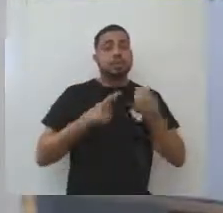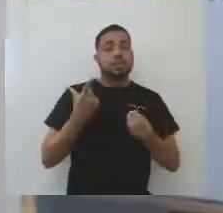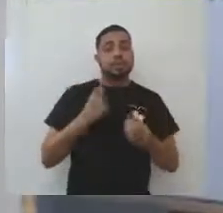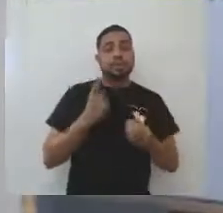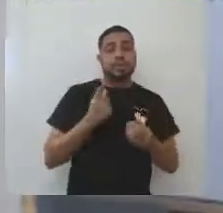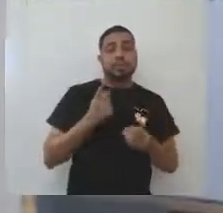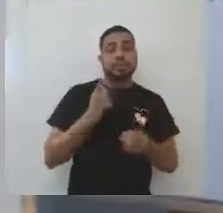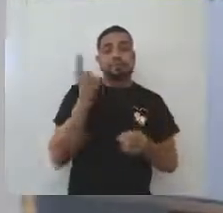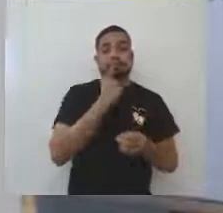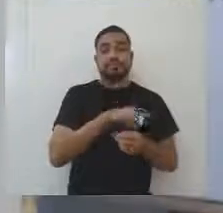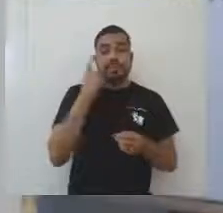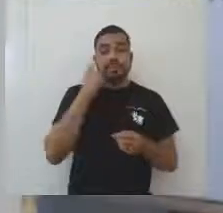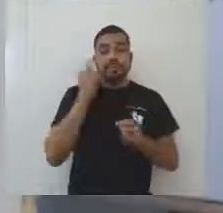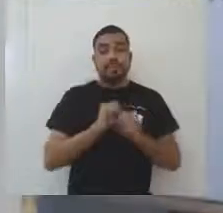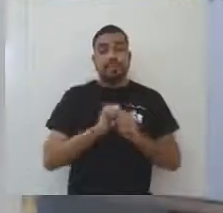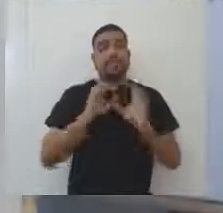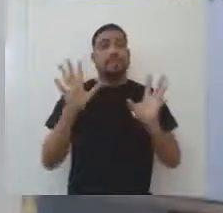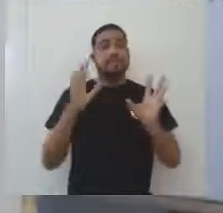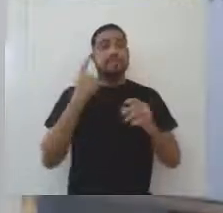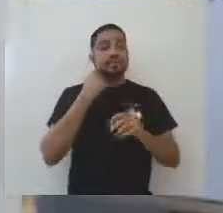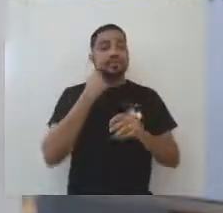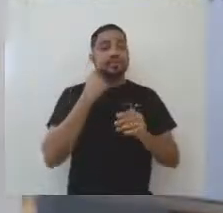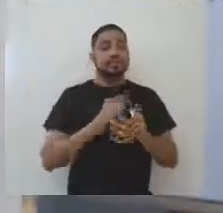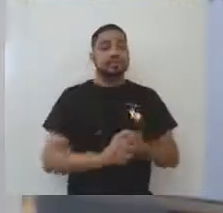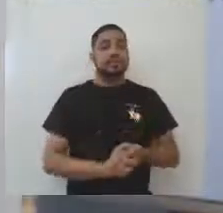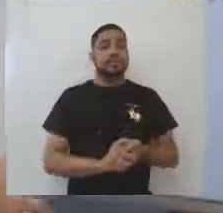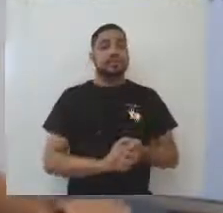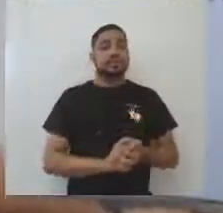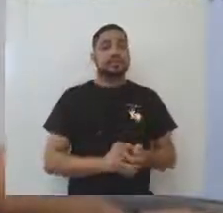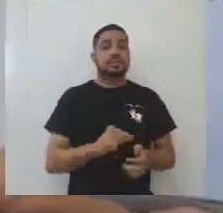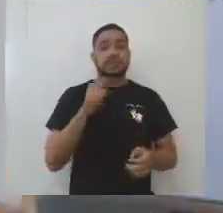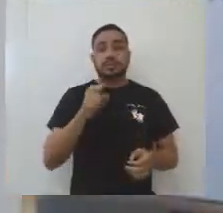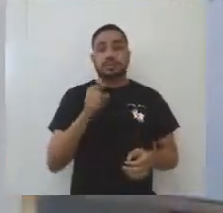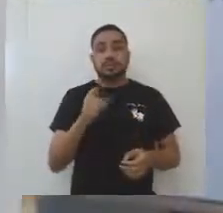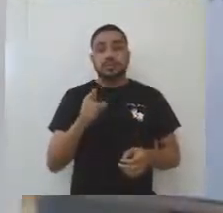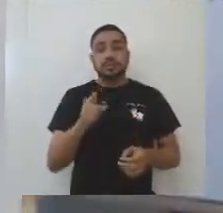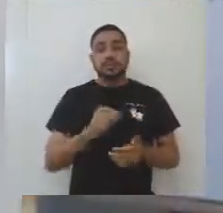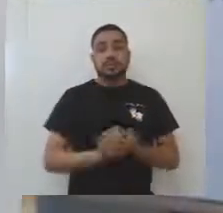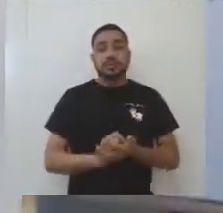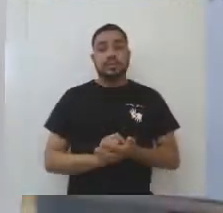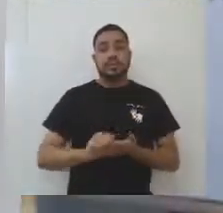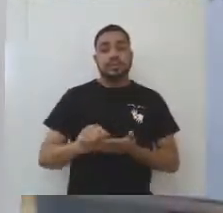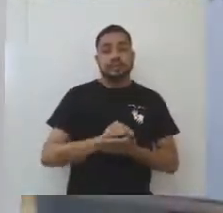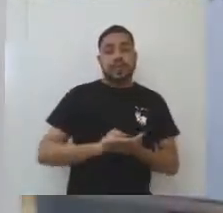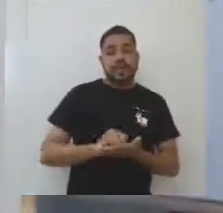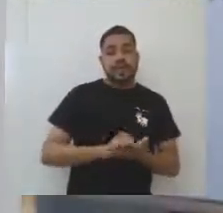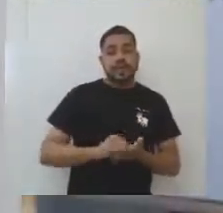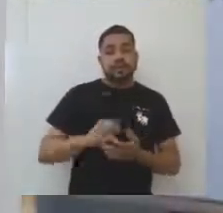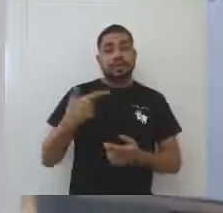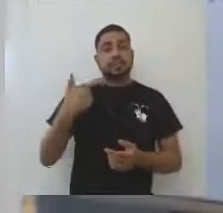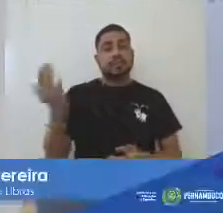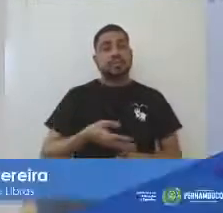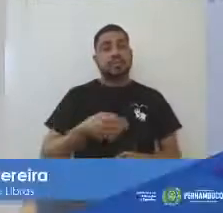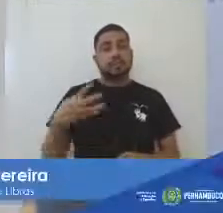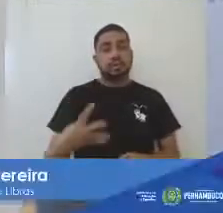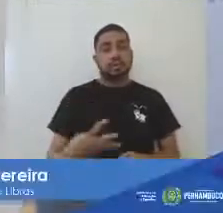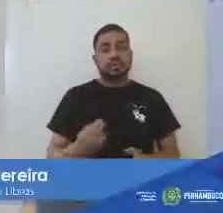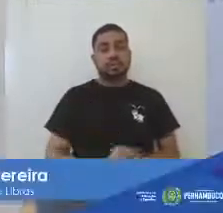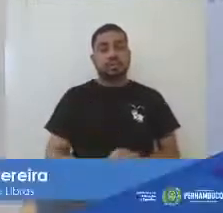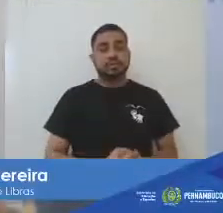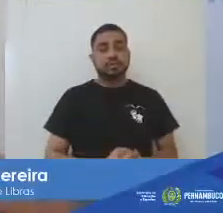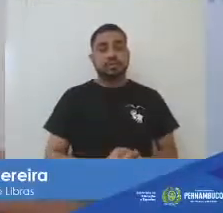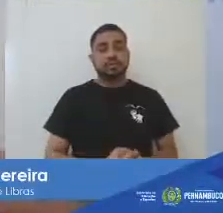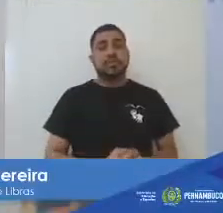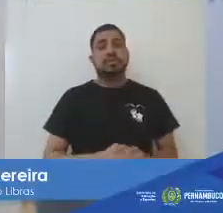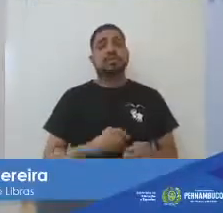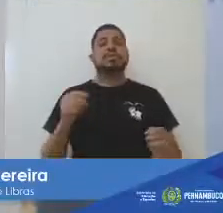possibilidade dela ter olhos claros, olha pra cá. Você apaga esse 2/4 que muita gente fala, ó,